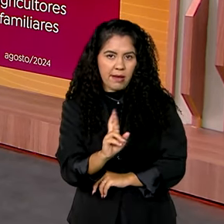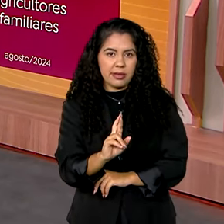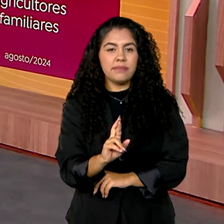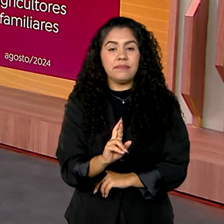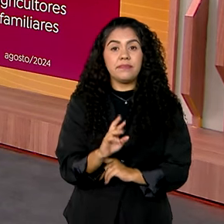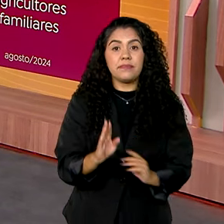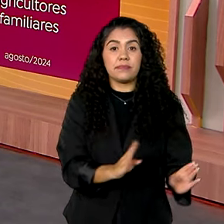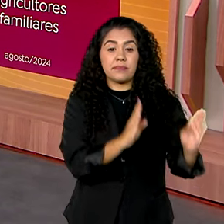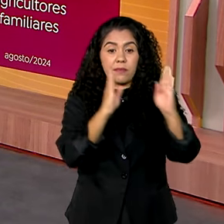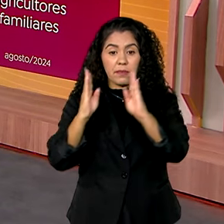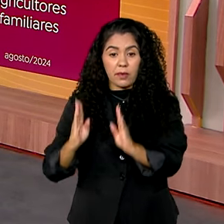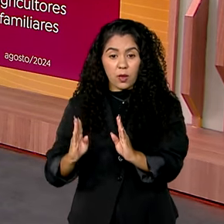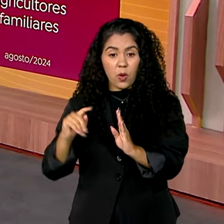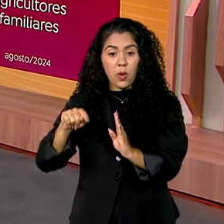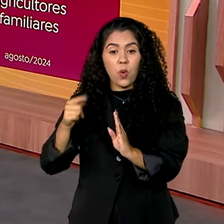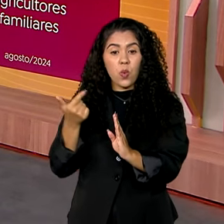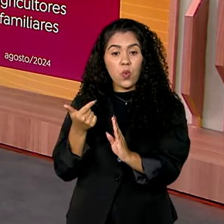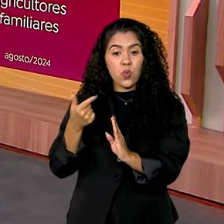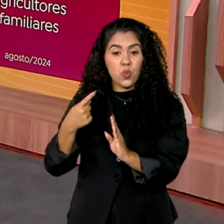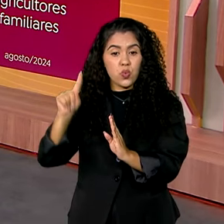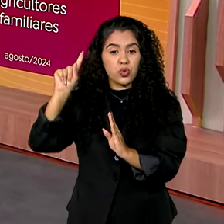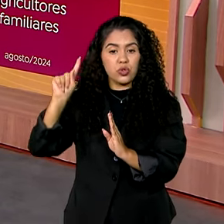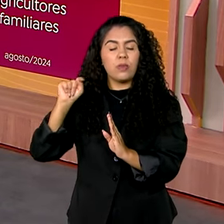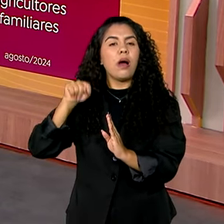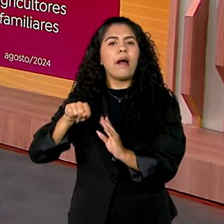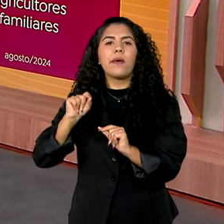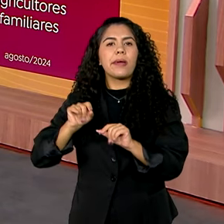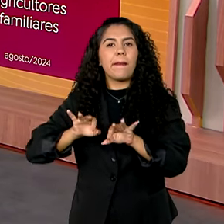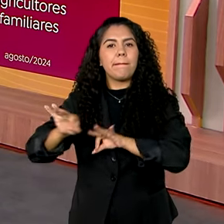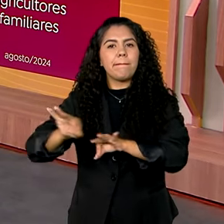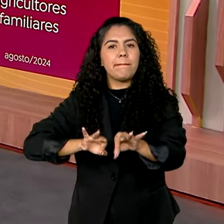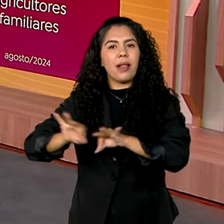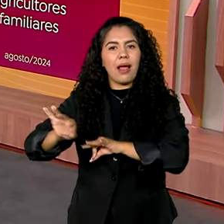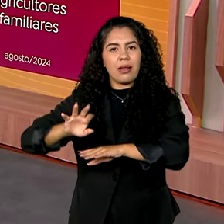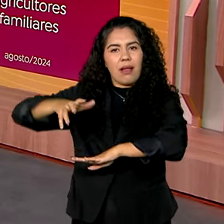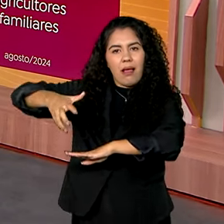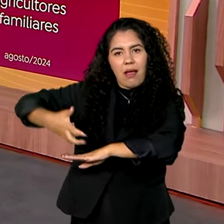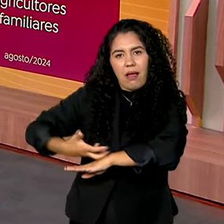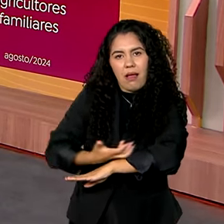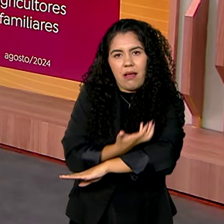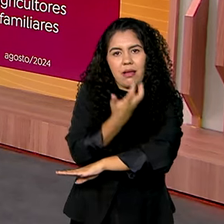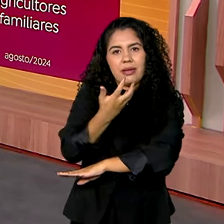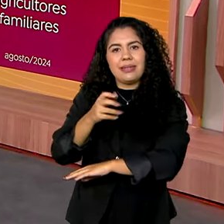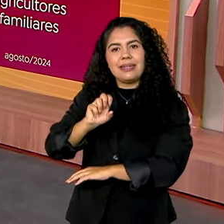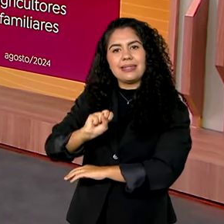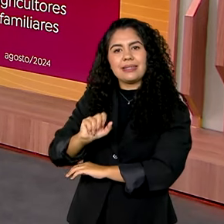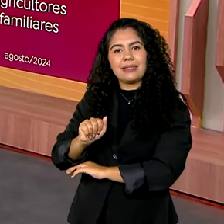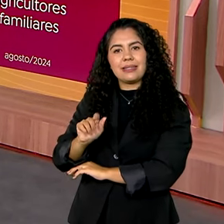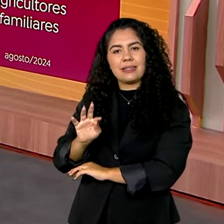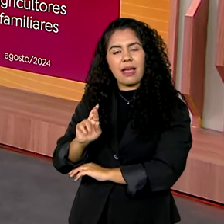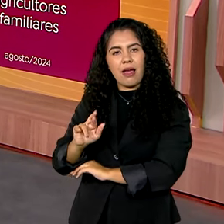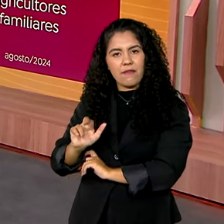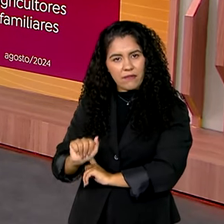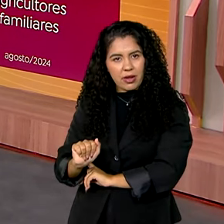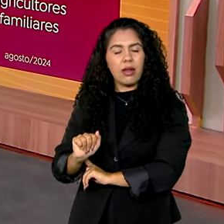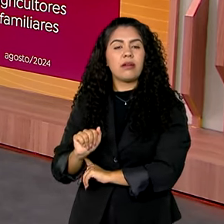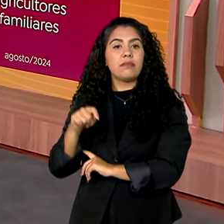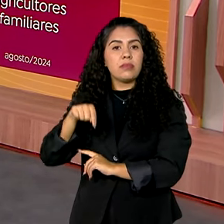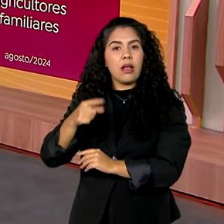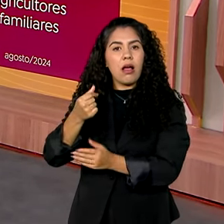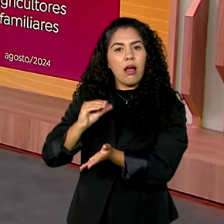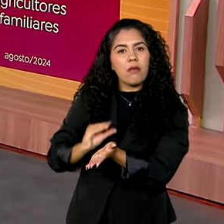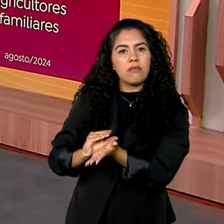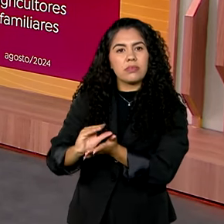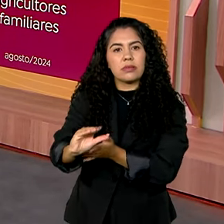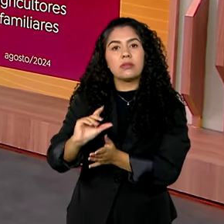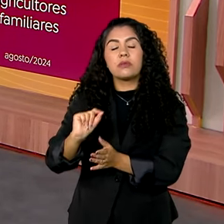R$ 647,66. E, por fim, o Plano Safra, que começou aí este ano. Esse ano o Plano Safra já financiou aí